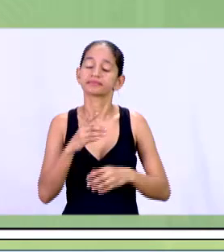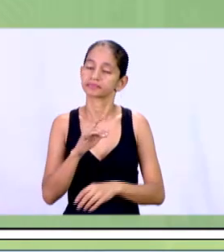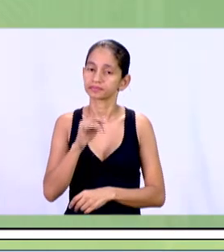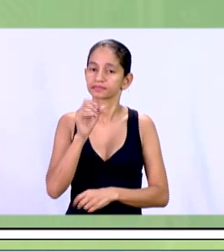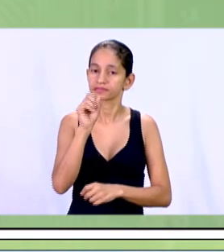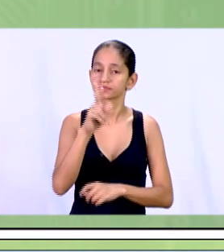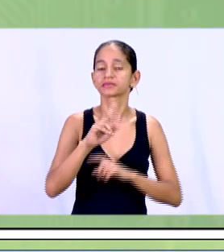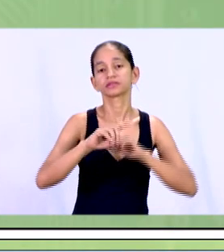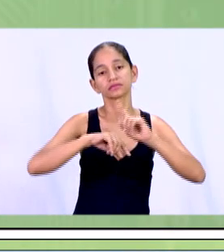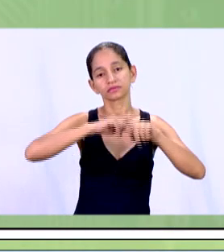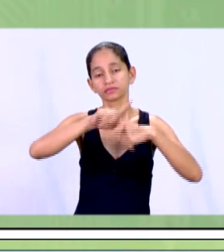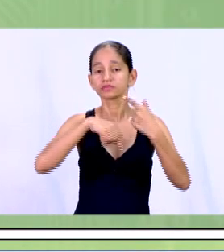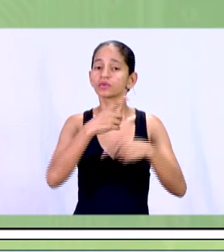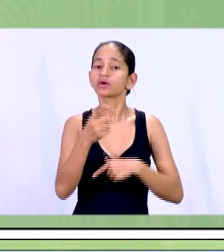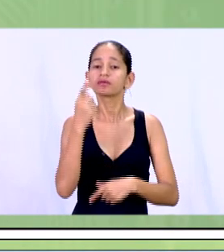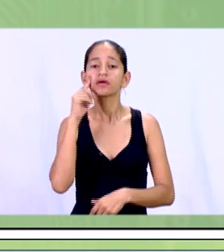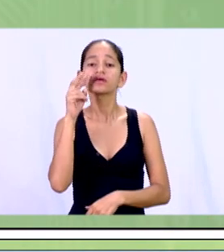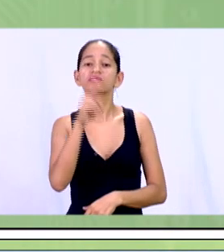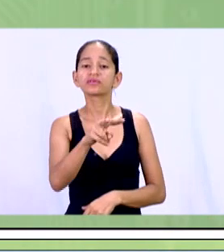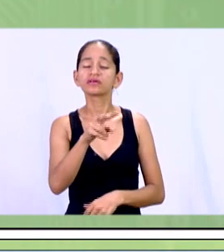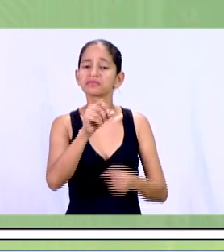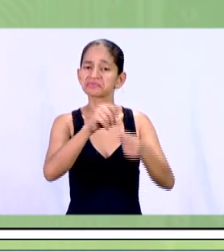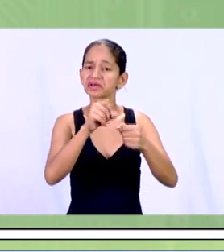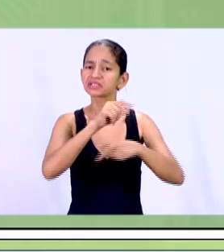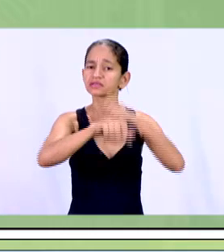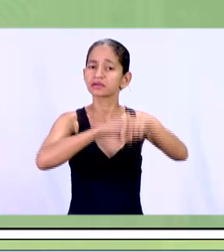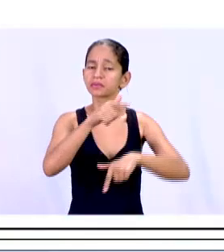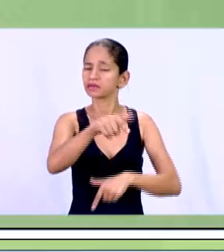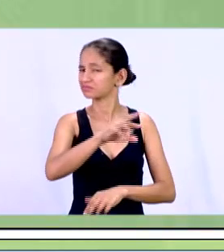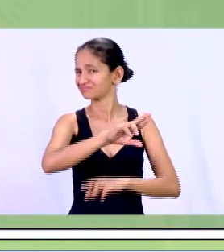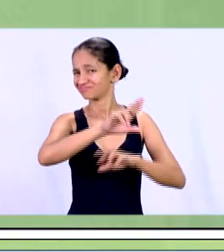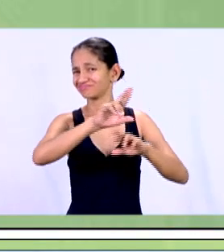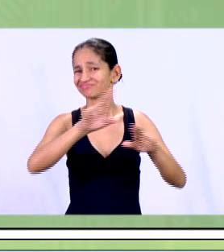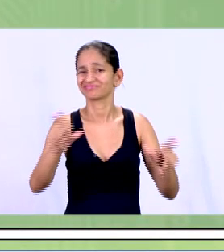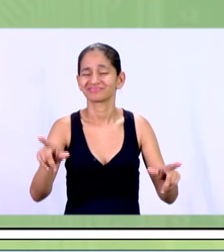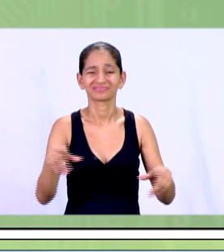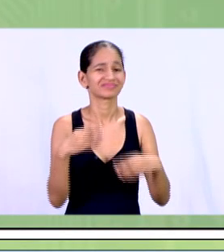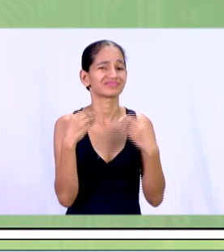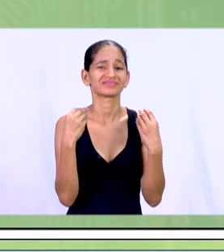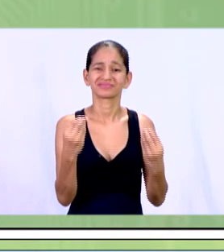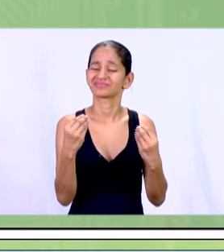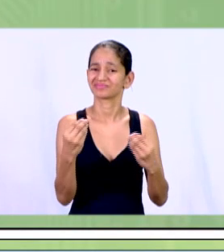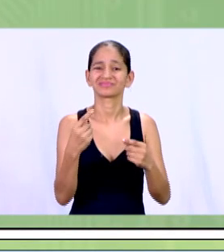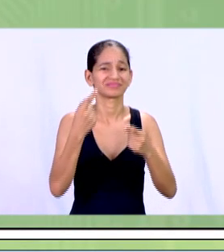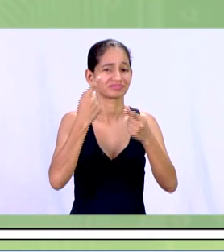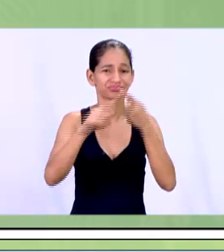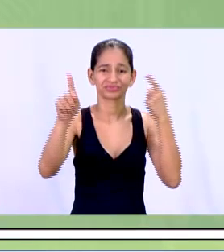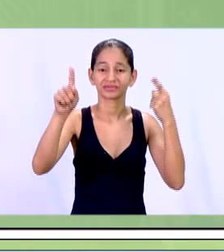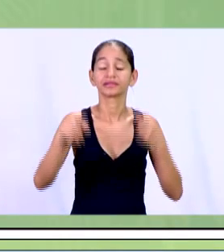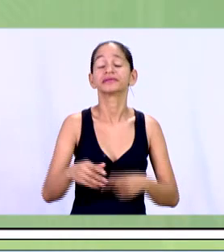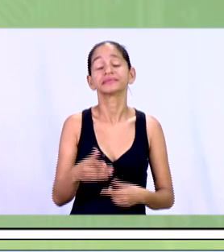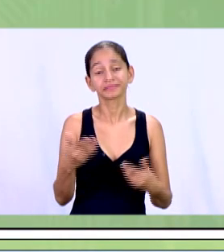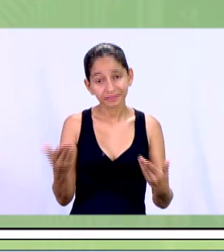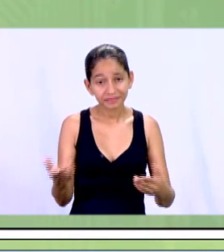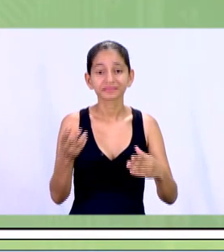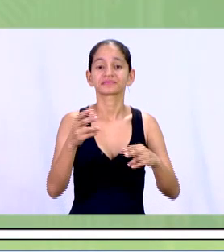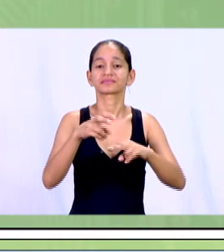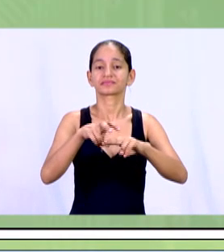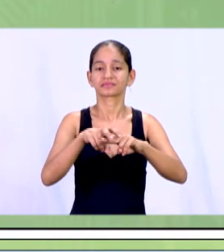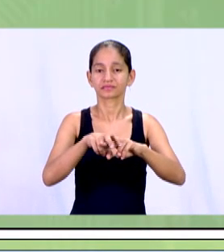fala, mas quando você vai ver a ação, é totalmente diferente do que foi dito. Portanto,